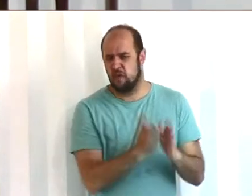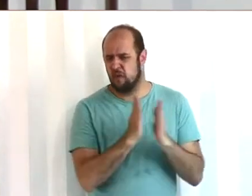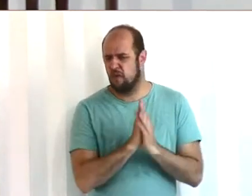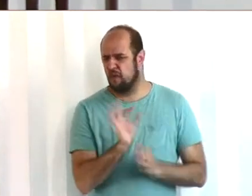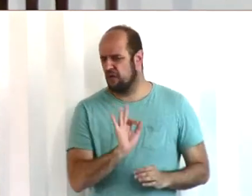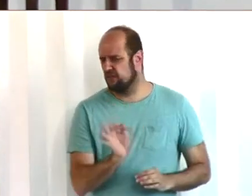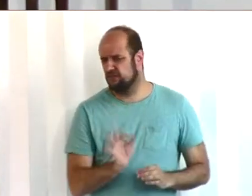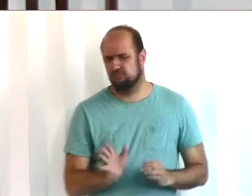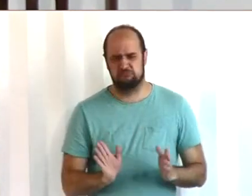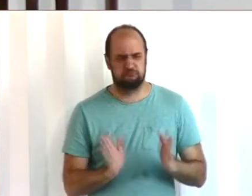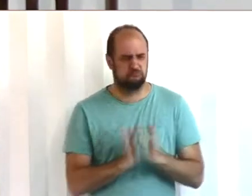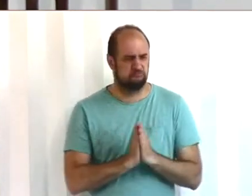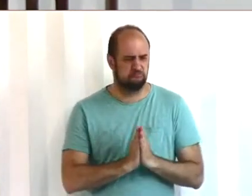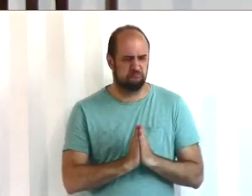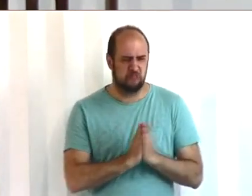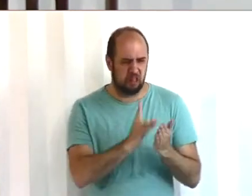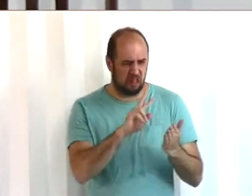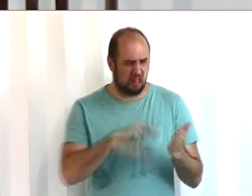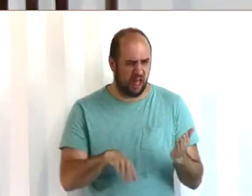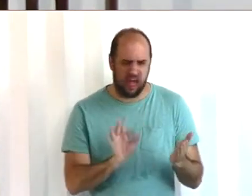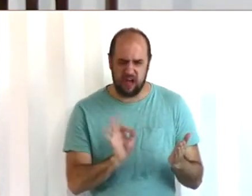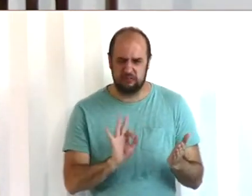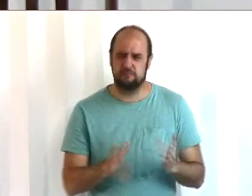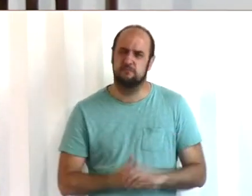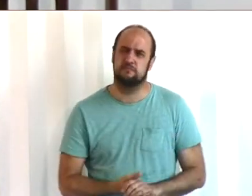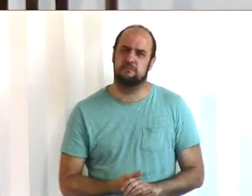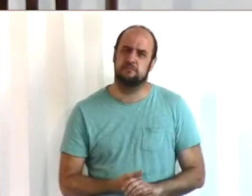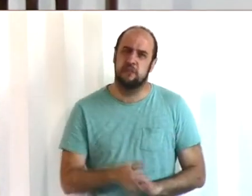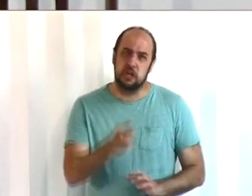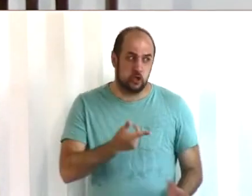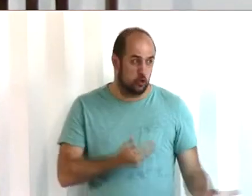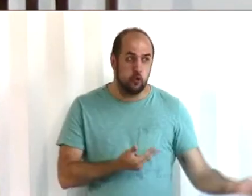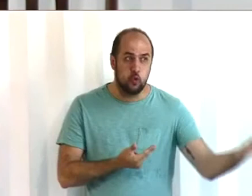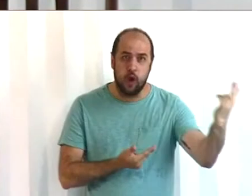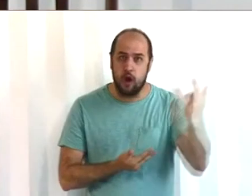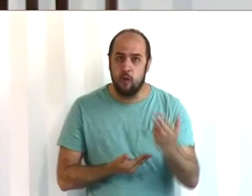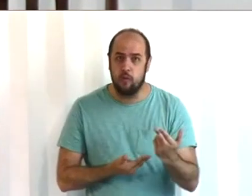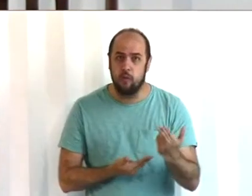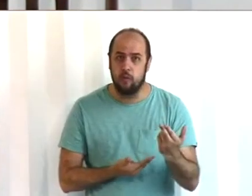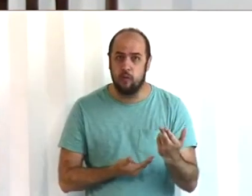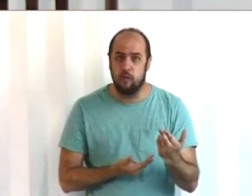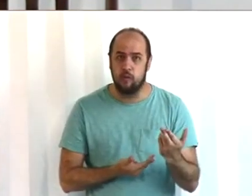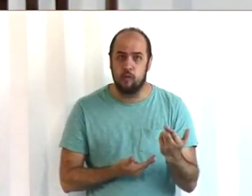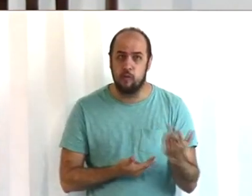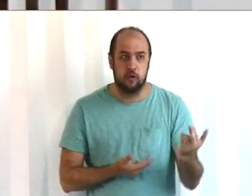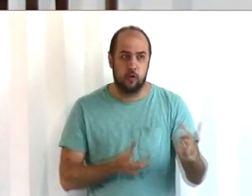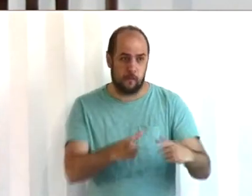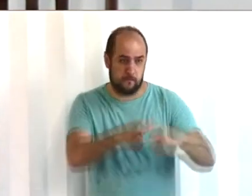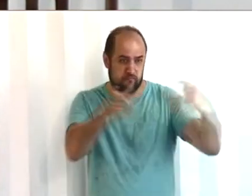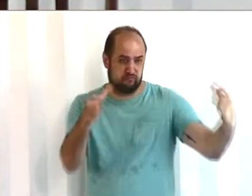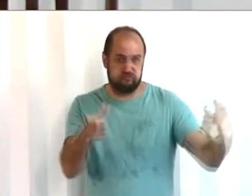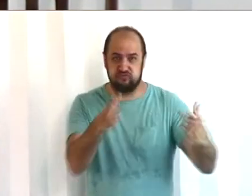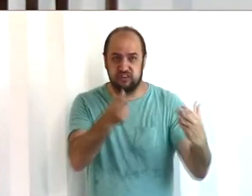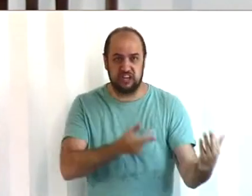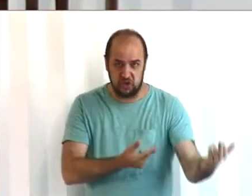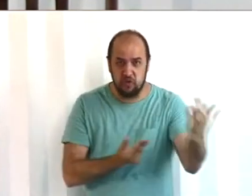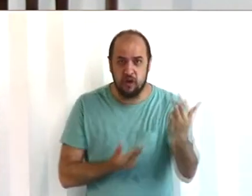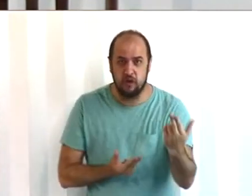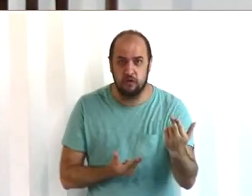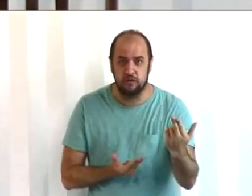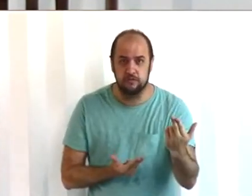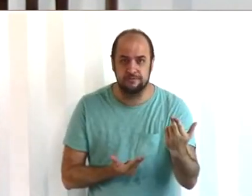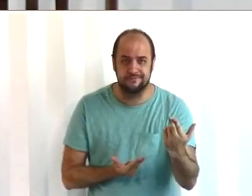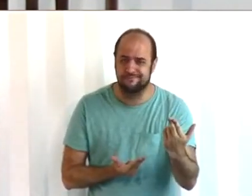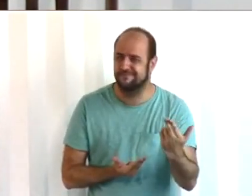devocional, sem orar? Você vai continuar como todo mundo, ou como a maioria dos evangélicos? Gostaria de lhe